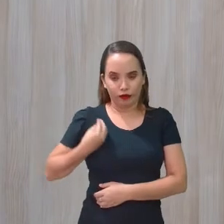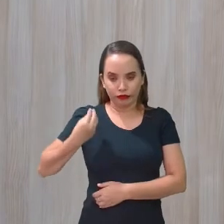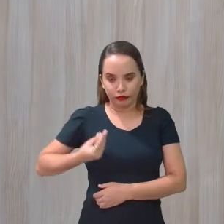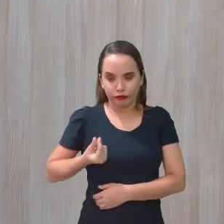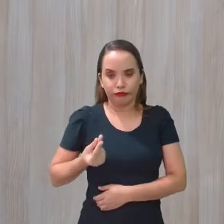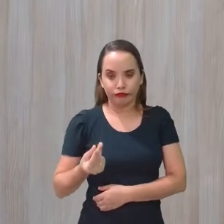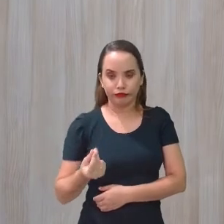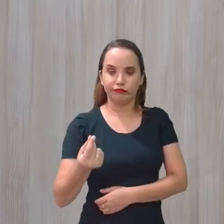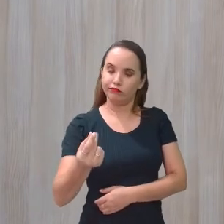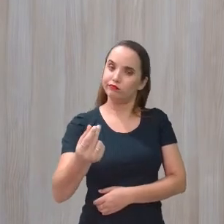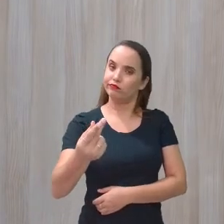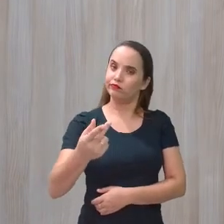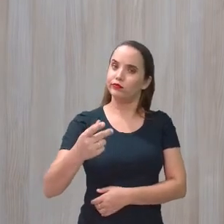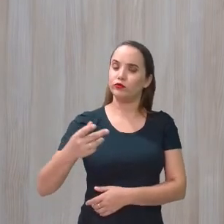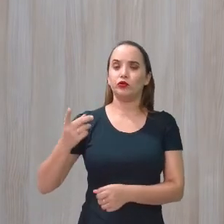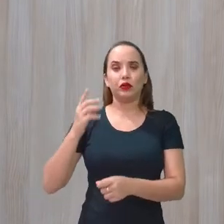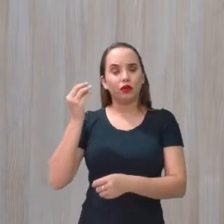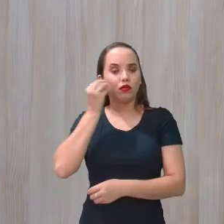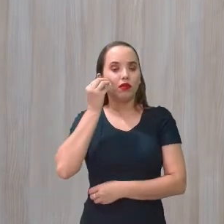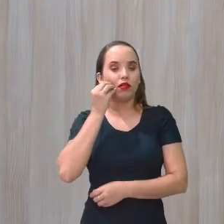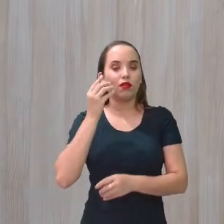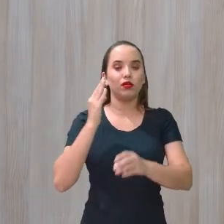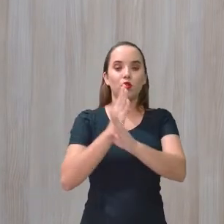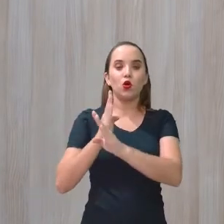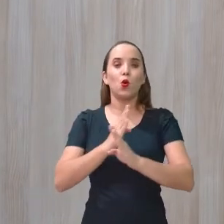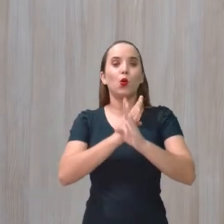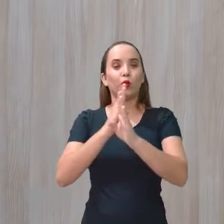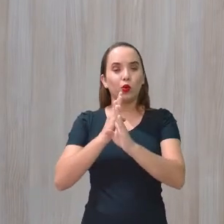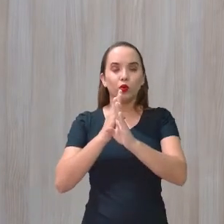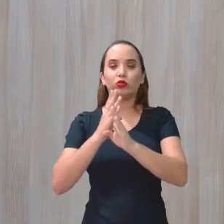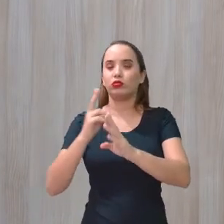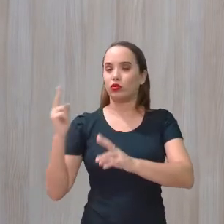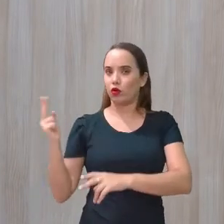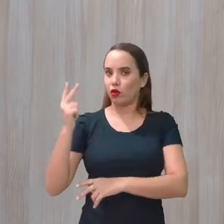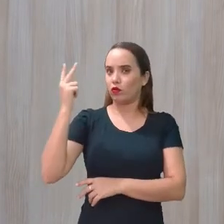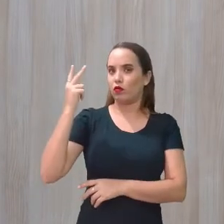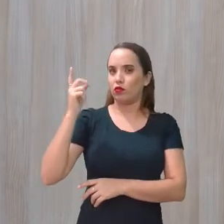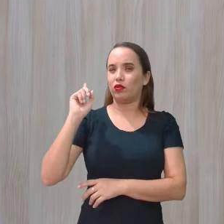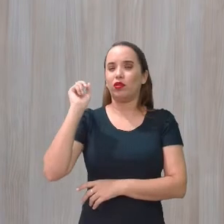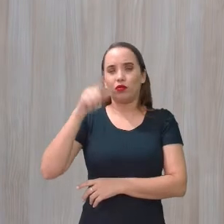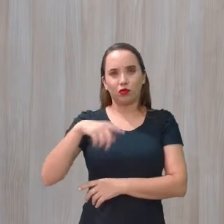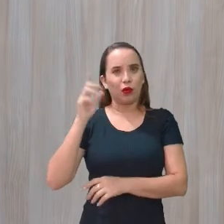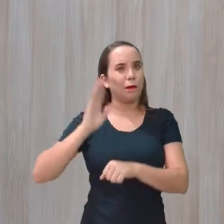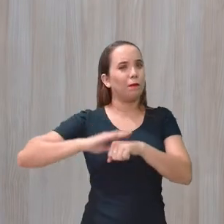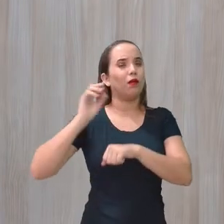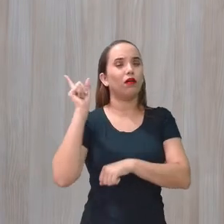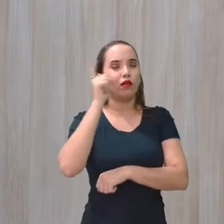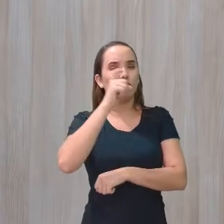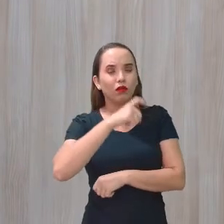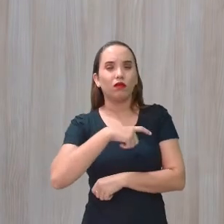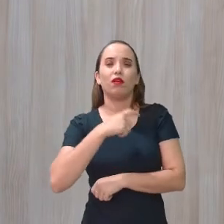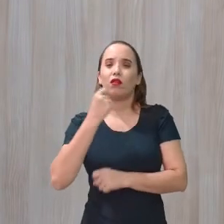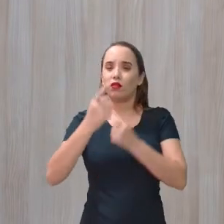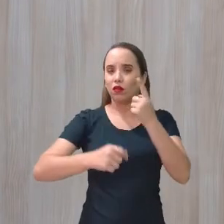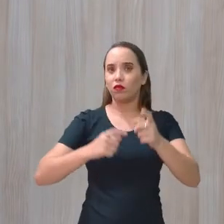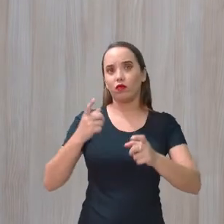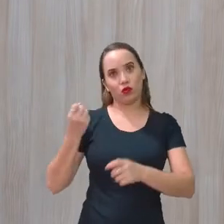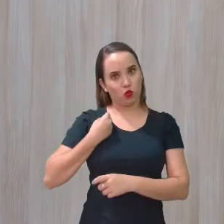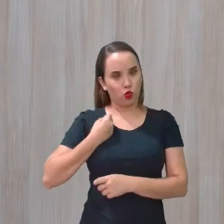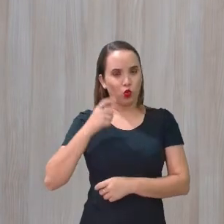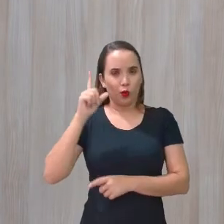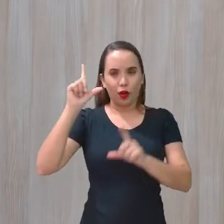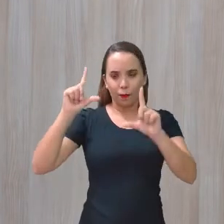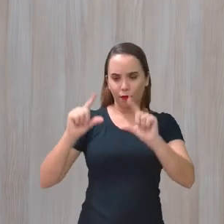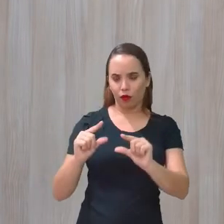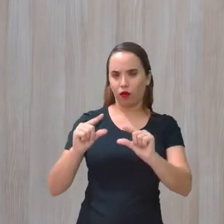valores. Quando são valores como 10, 20, 30, 40, é até fácil, né? Mas quando você tiver com valores, por